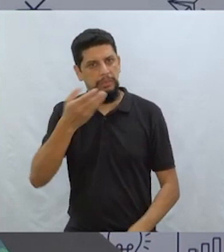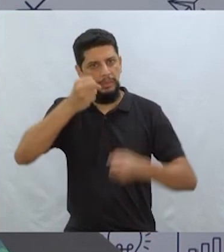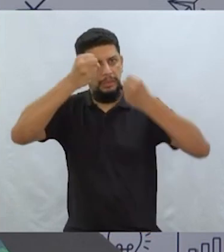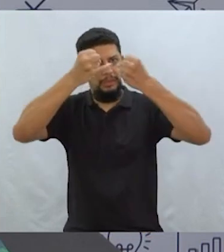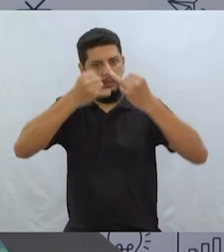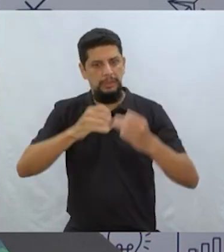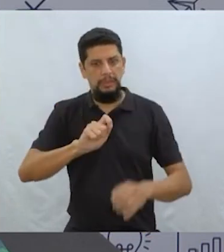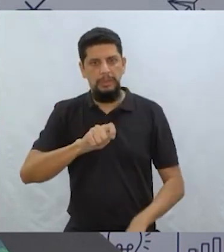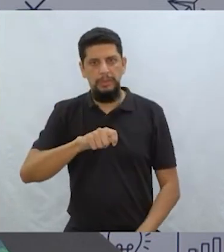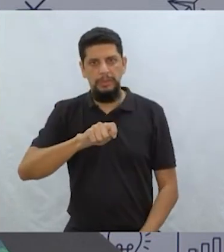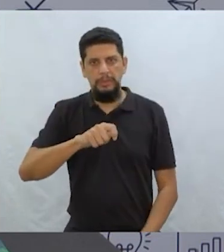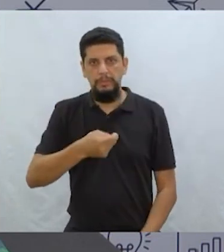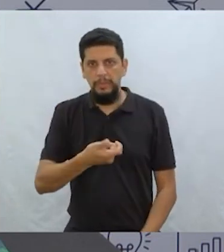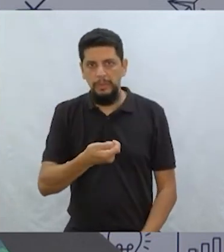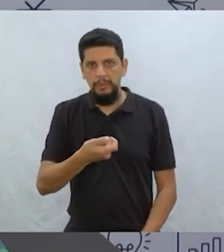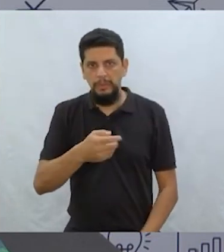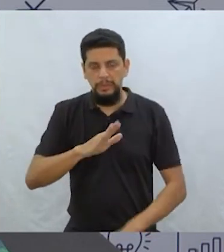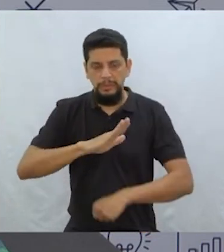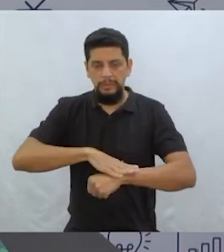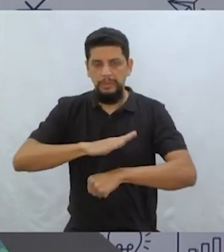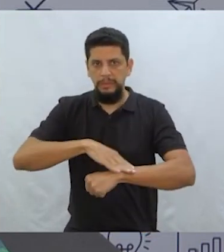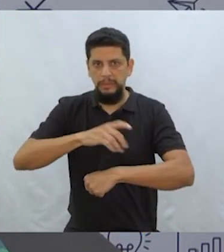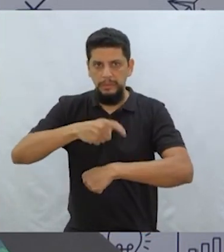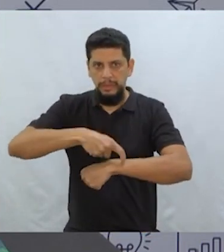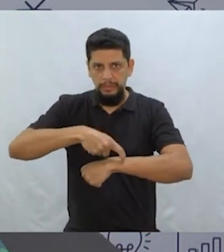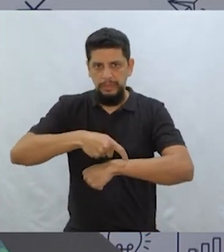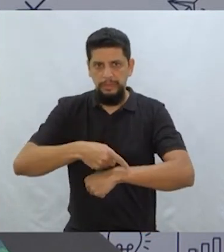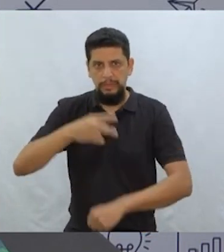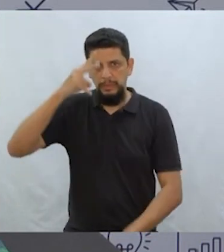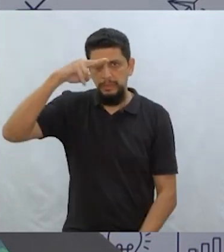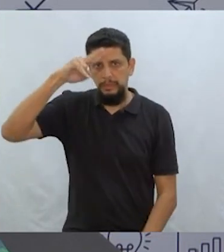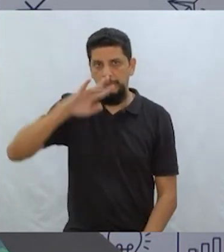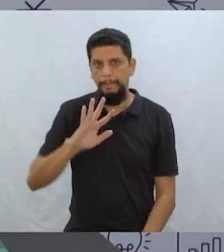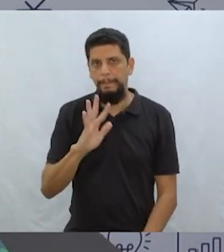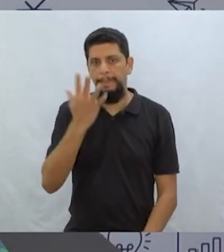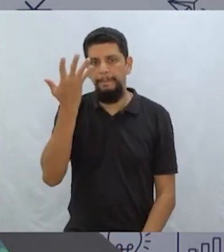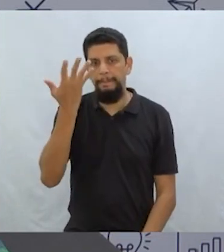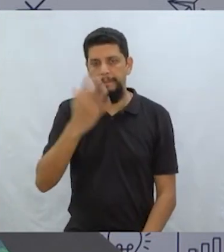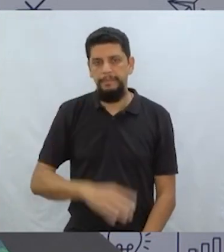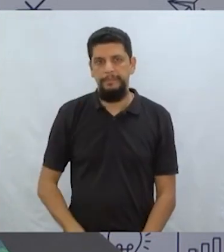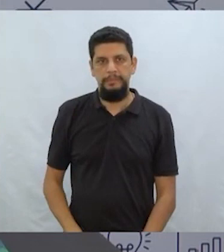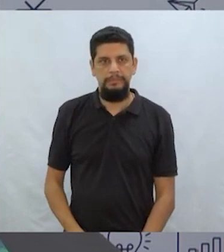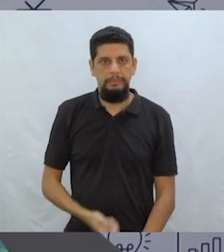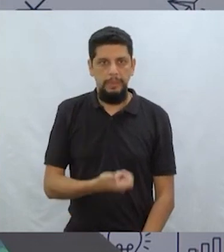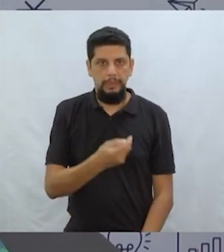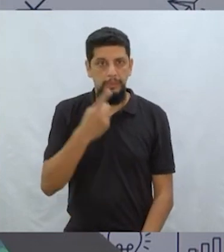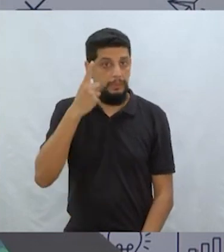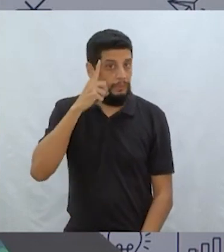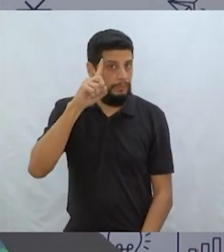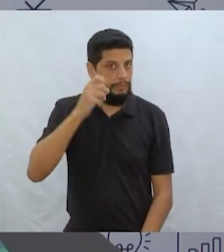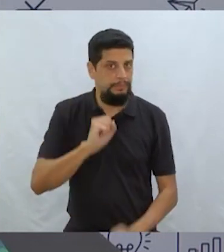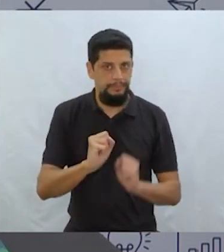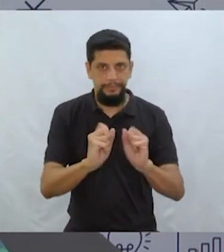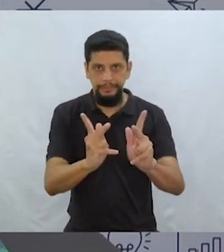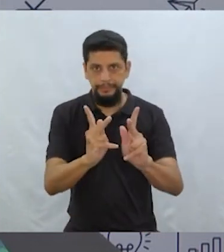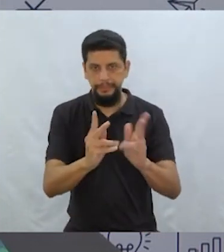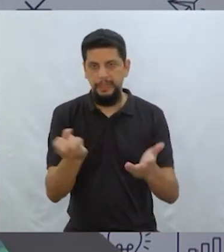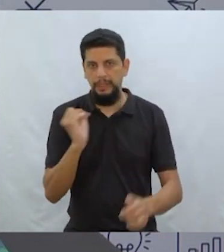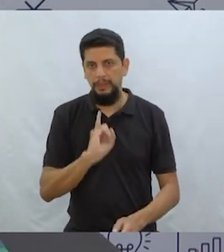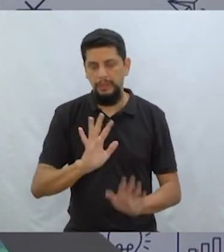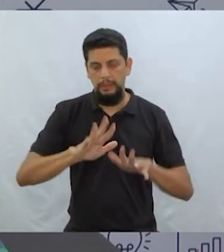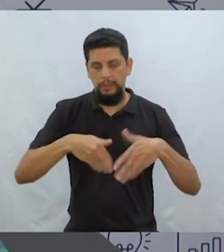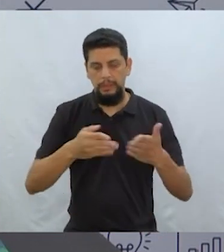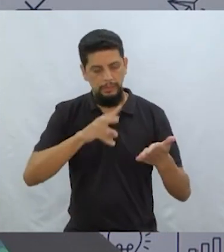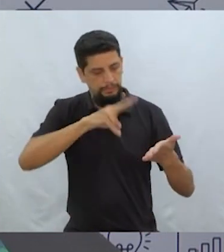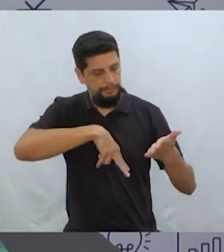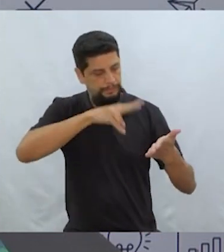nós falamos quando é pouco espaço de tempo então a história acontece em poucos dias certo então quando